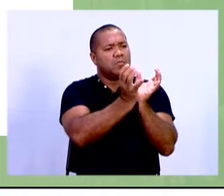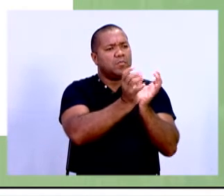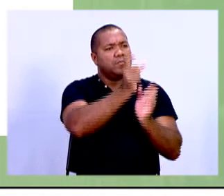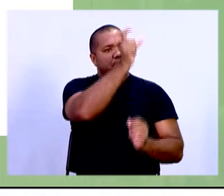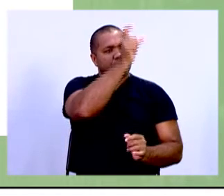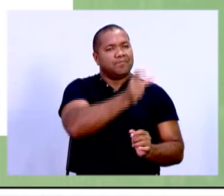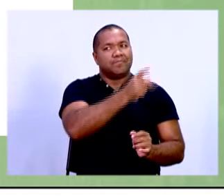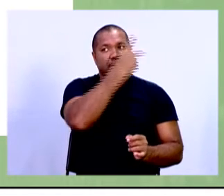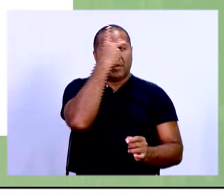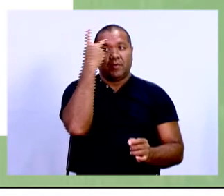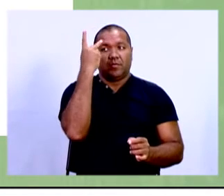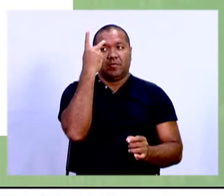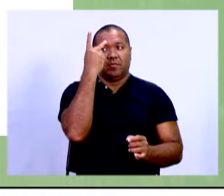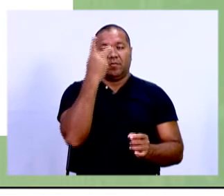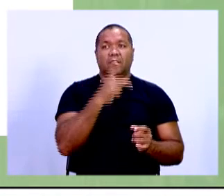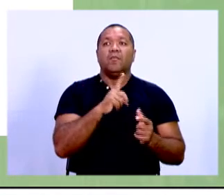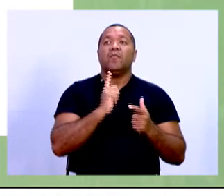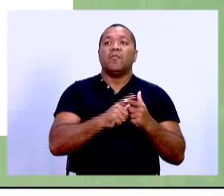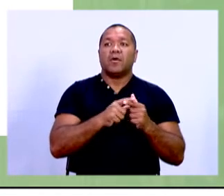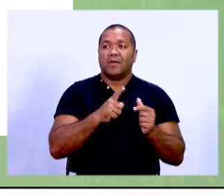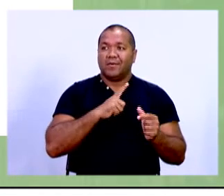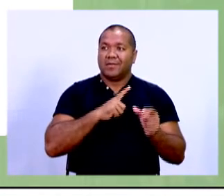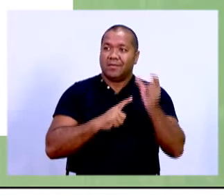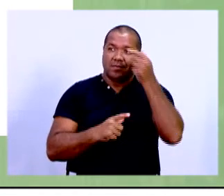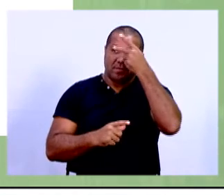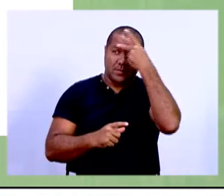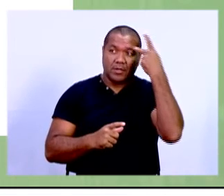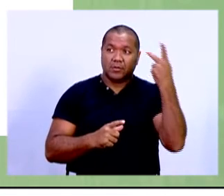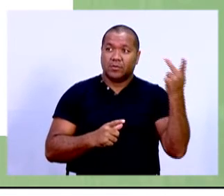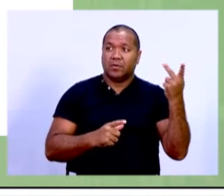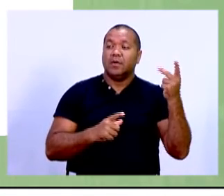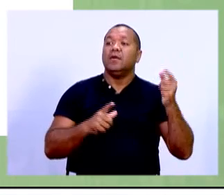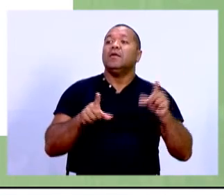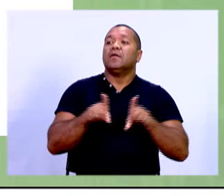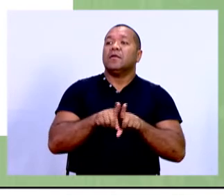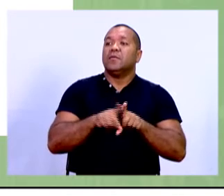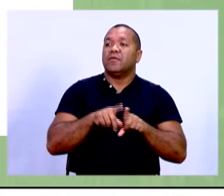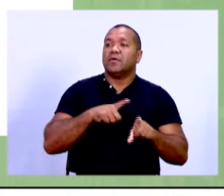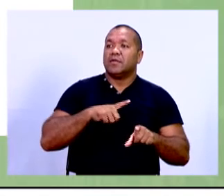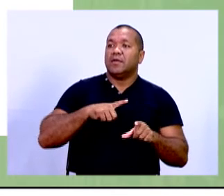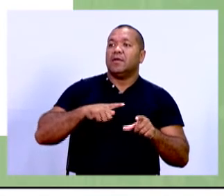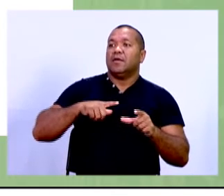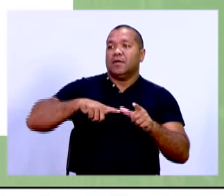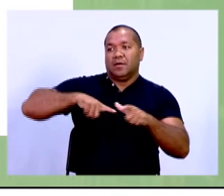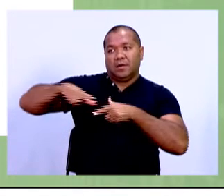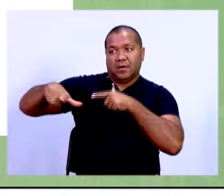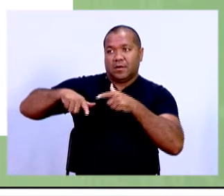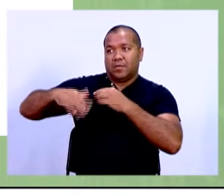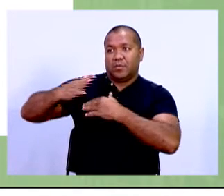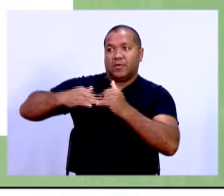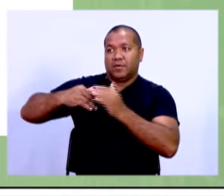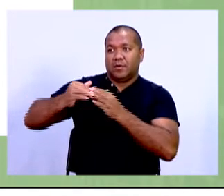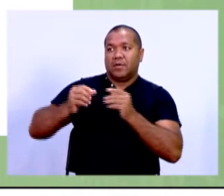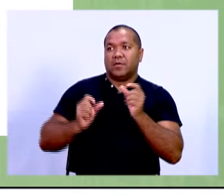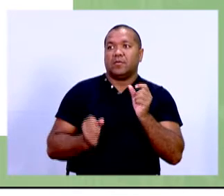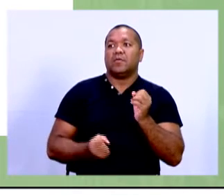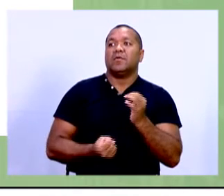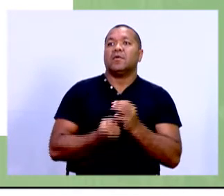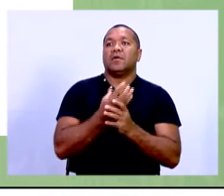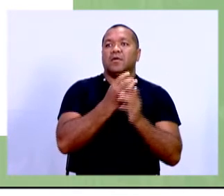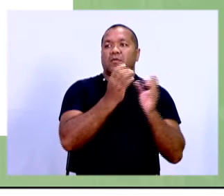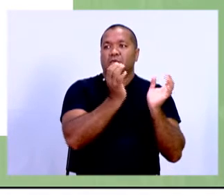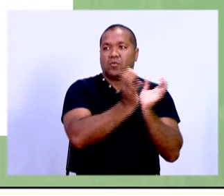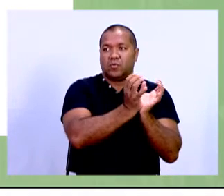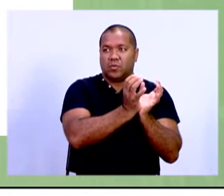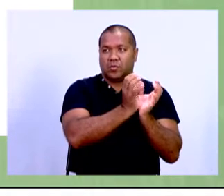pessoa? Porque eu vou ter cliente e eu vou ter funcionário. Para eu criar cada um, então eu fiz o quê? Eu criei uma